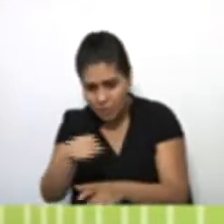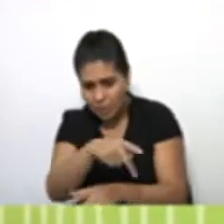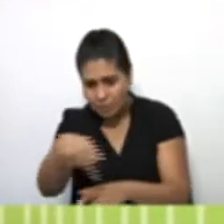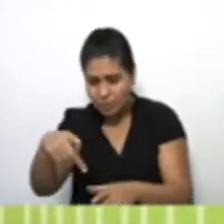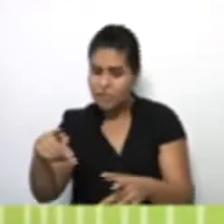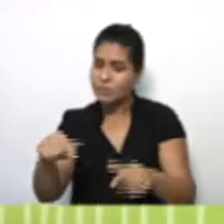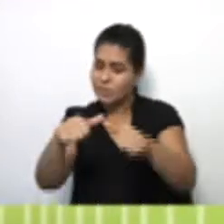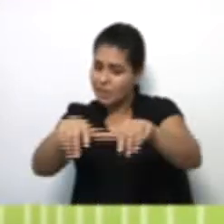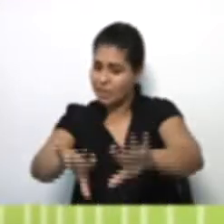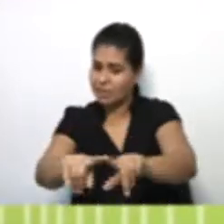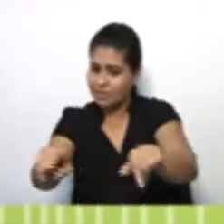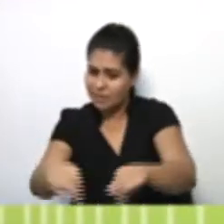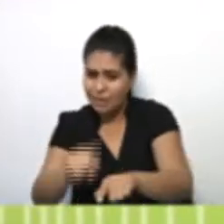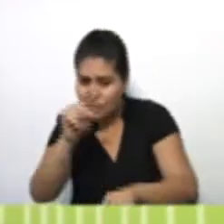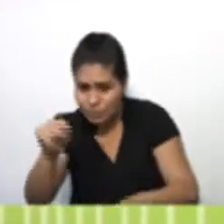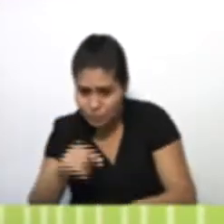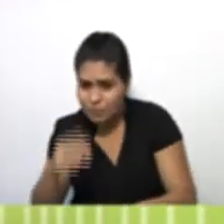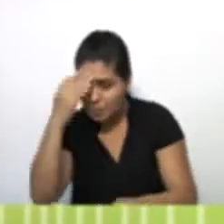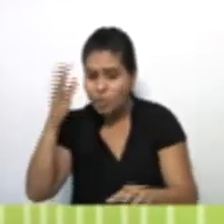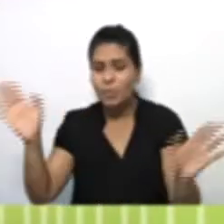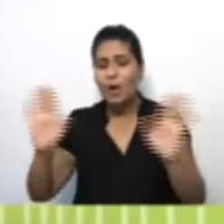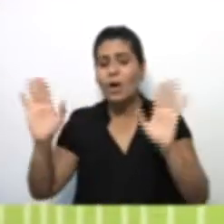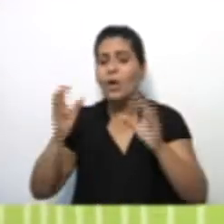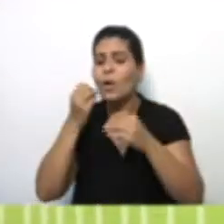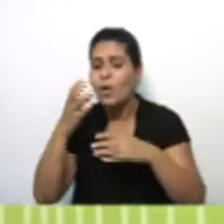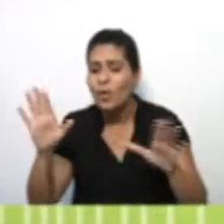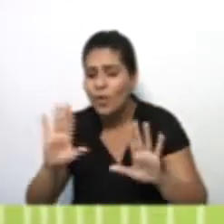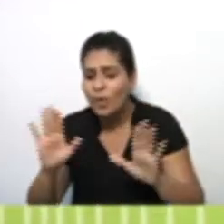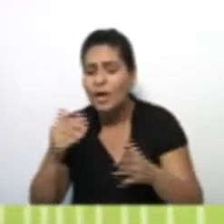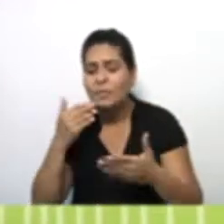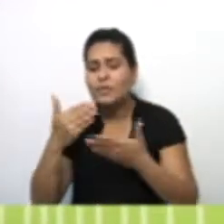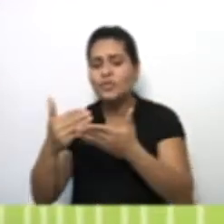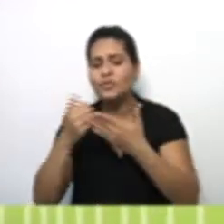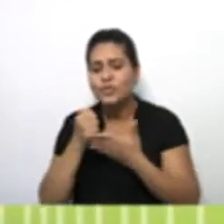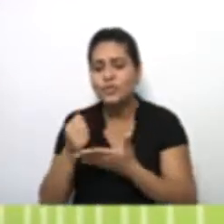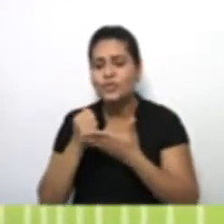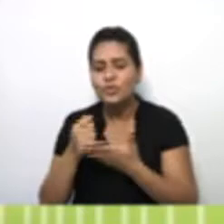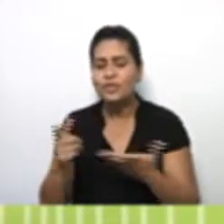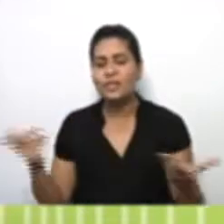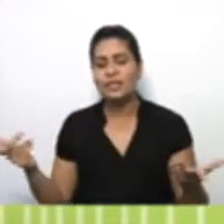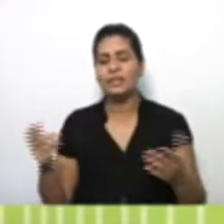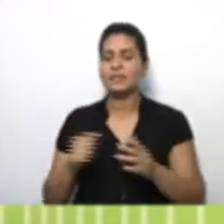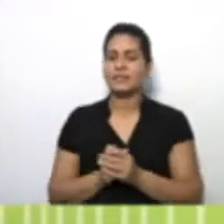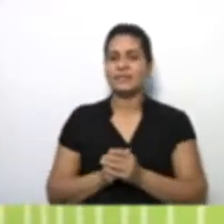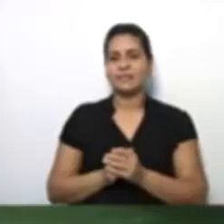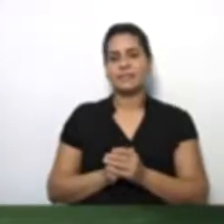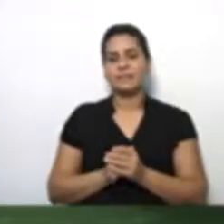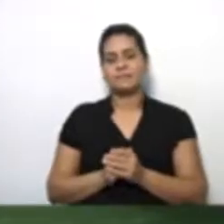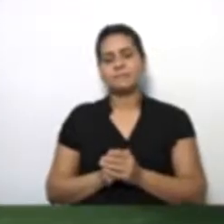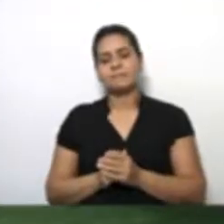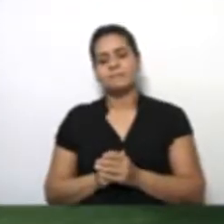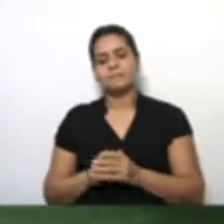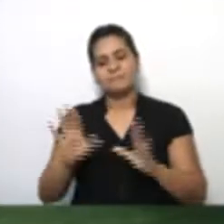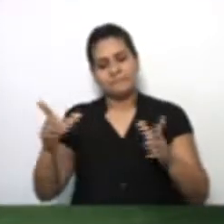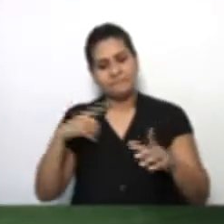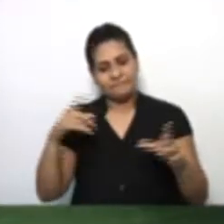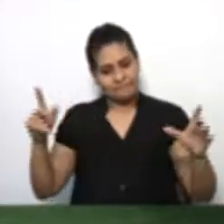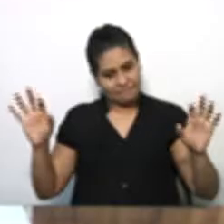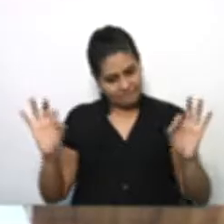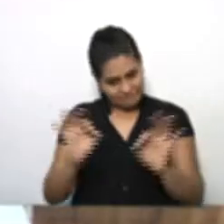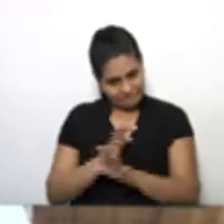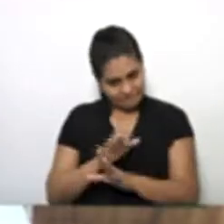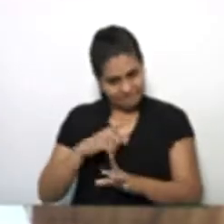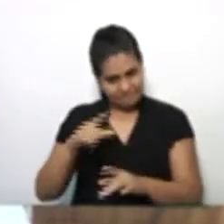Se o aluno tiver alguma dúvida, manda um alôzinho aqui. Professor Everton está aqui. Professor, alguma conclusão aí do planejamento? Tudo bem.